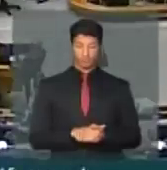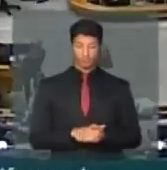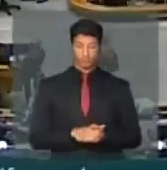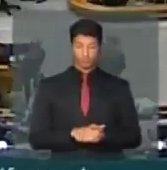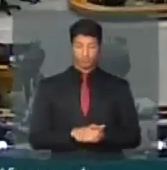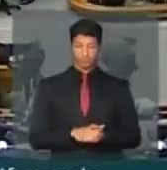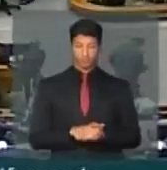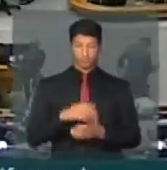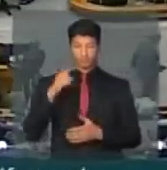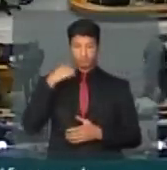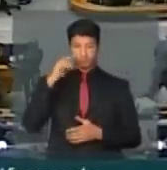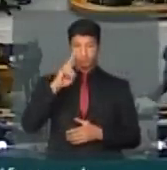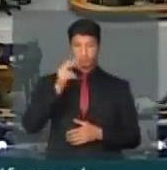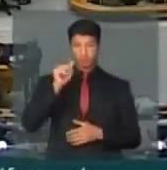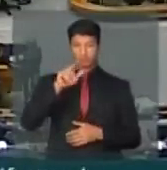Olha.